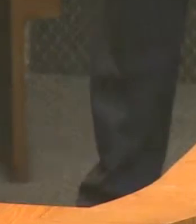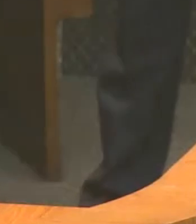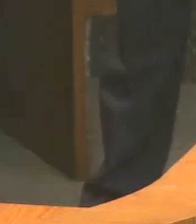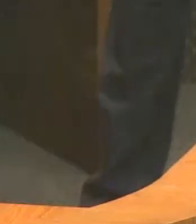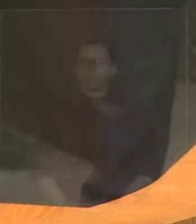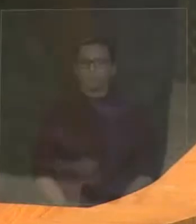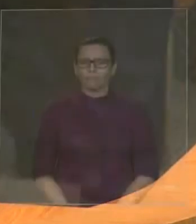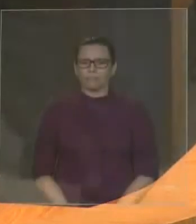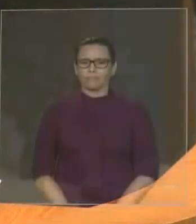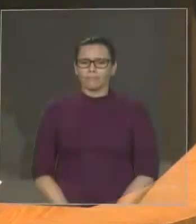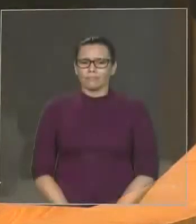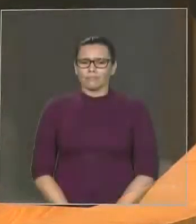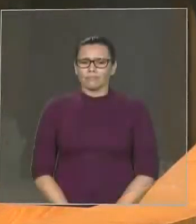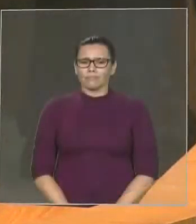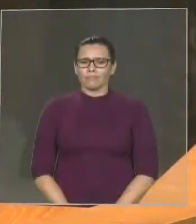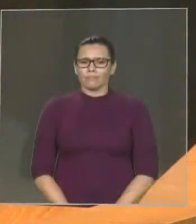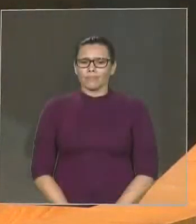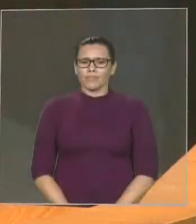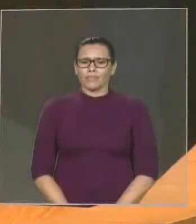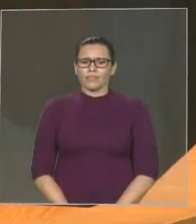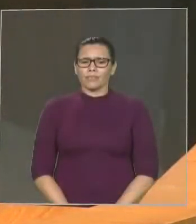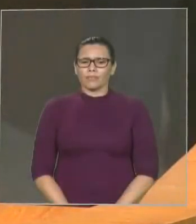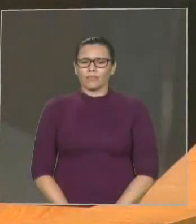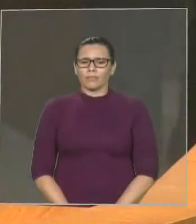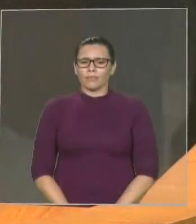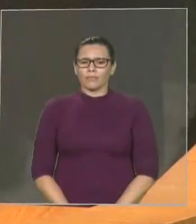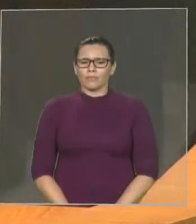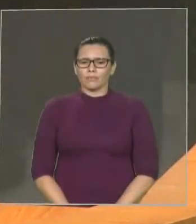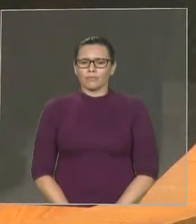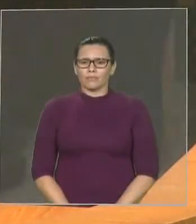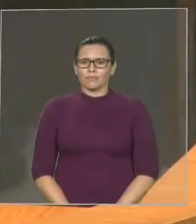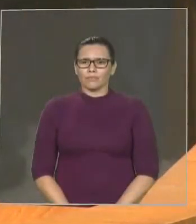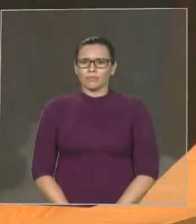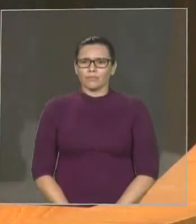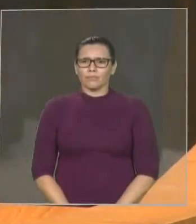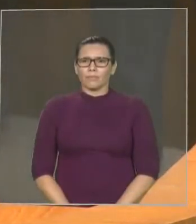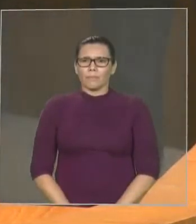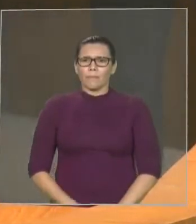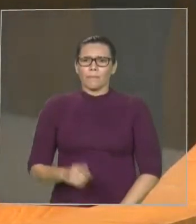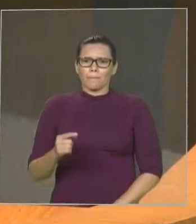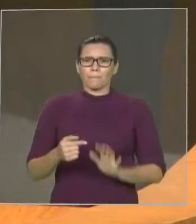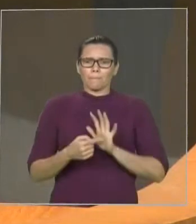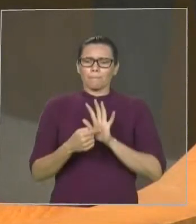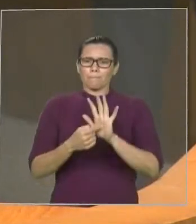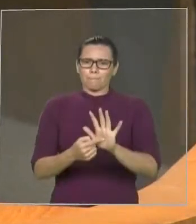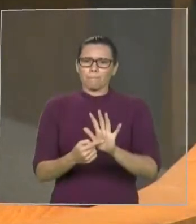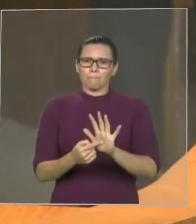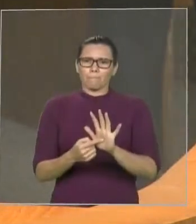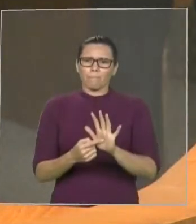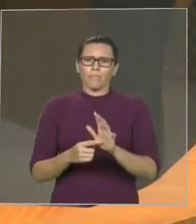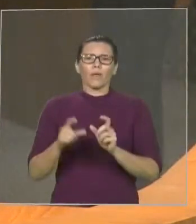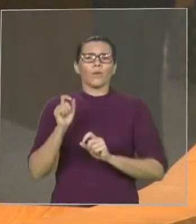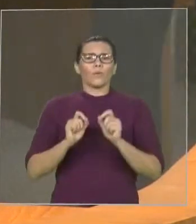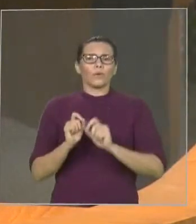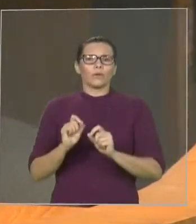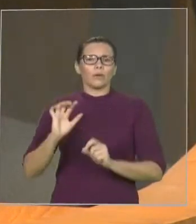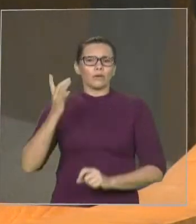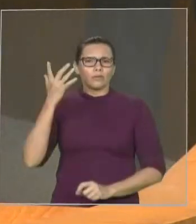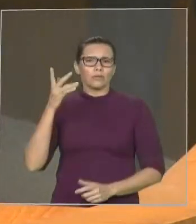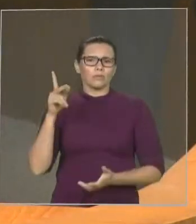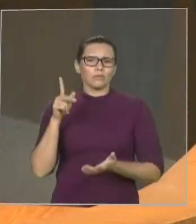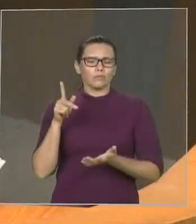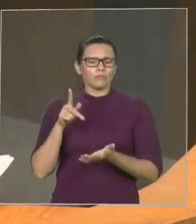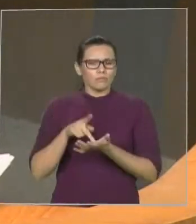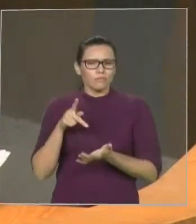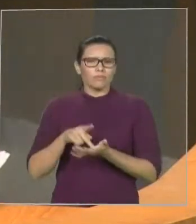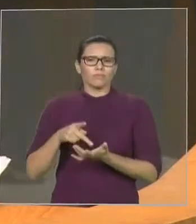do Araçagi, que estarei indo verificar agora, para mostrar realmente o que acontece neste governo,